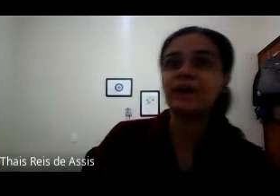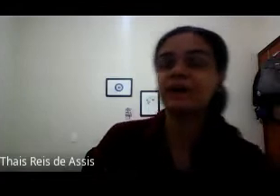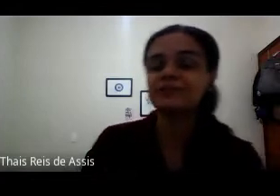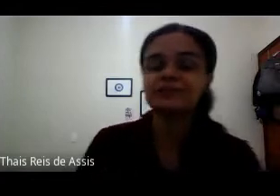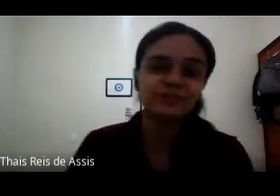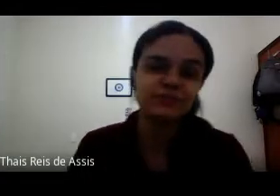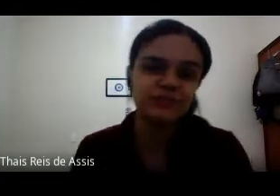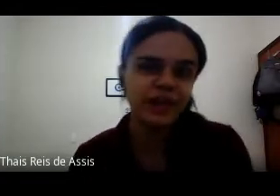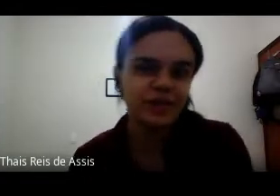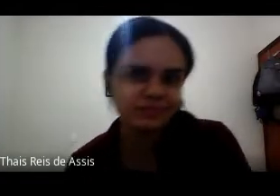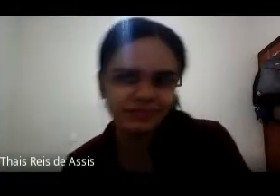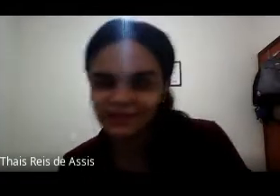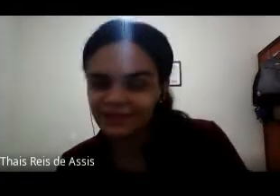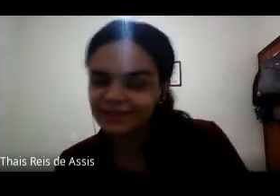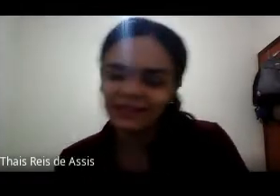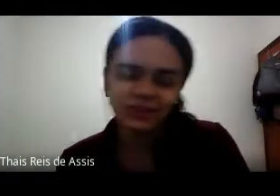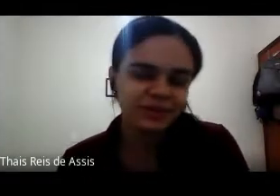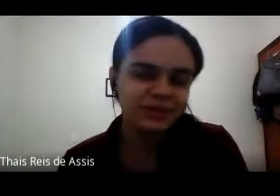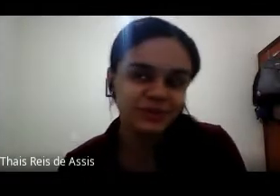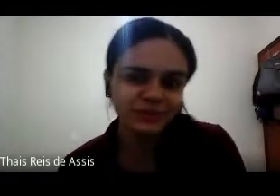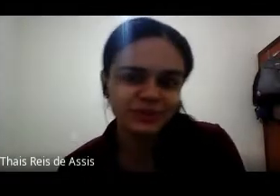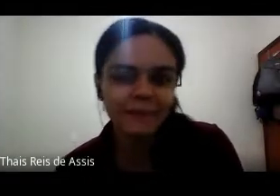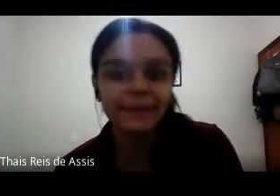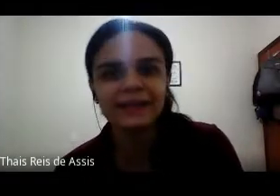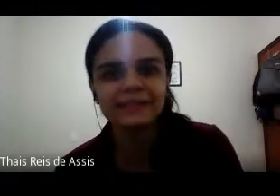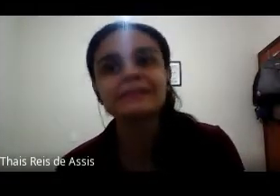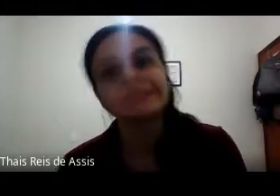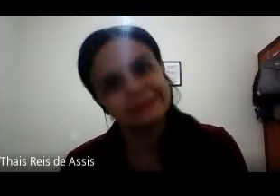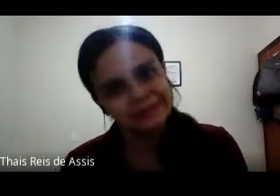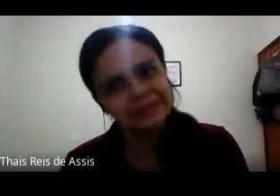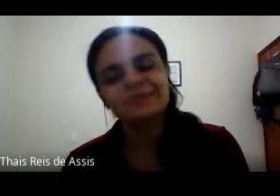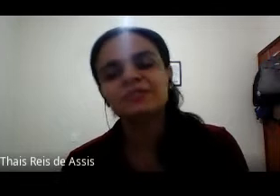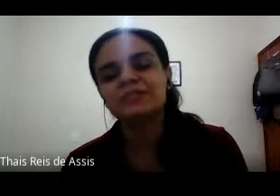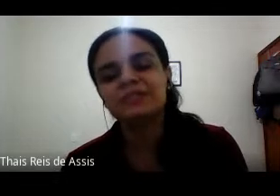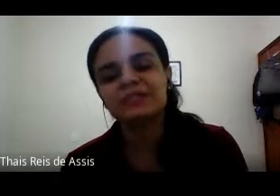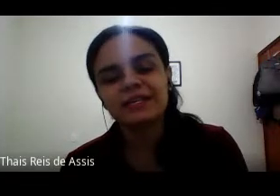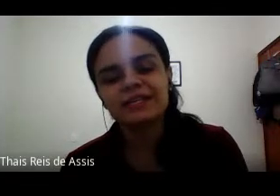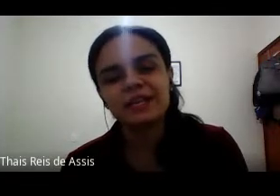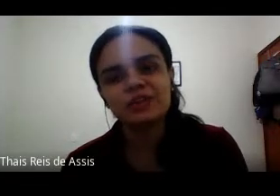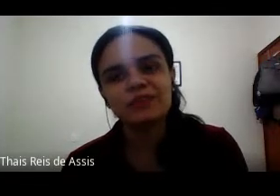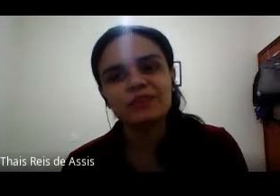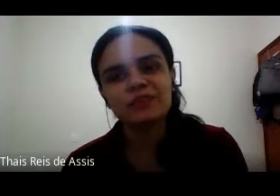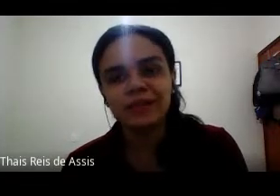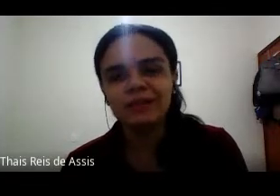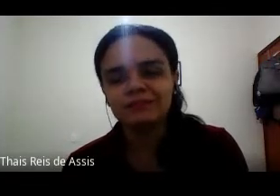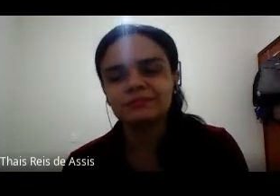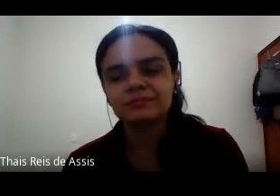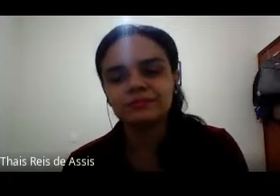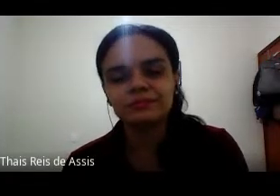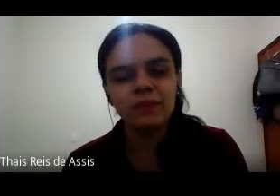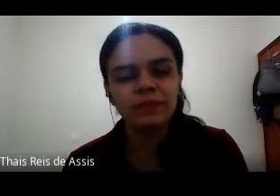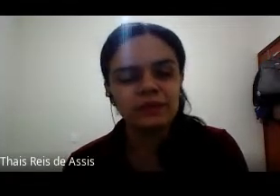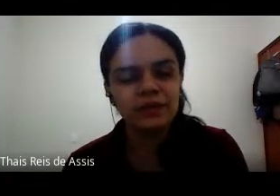palavra errada, gente, não sou filho de Deus. Não ouvi de tudo, não. Mas, em cima disso, existe a necessidade que o professor tenha